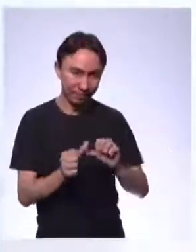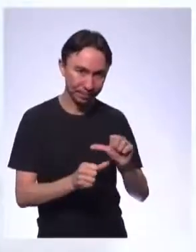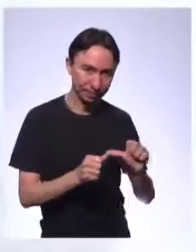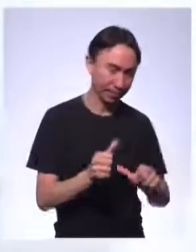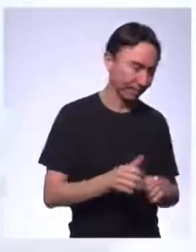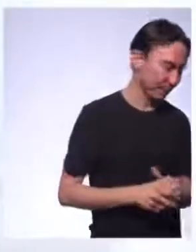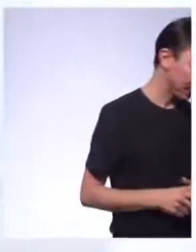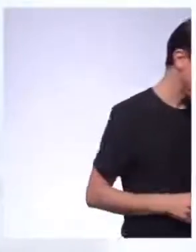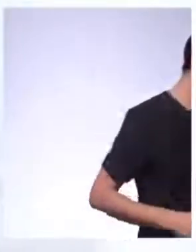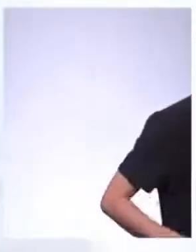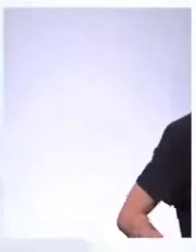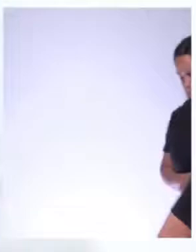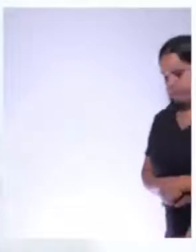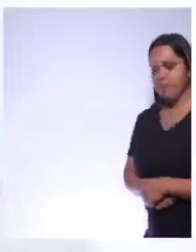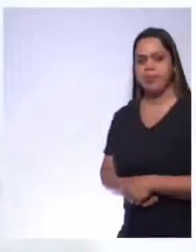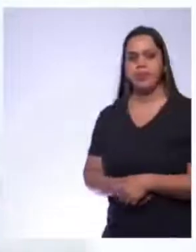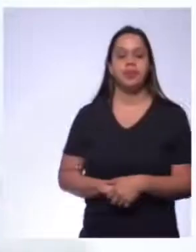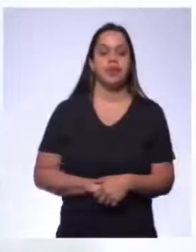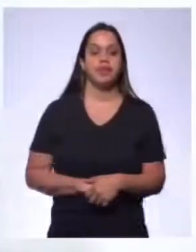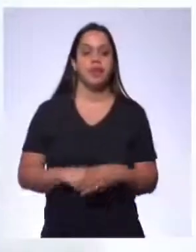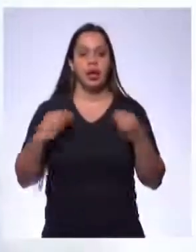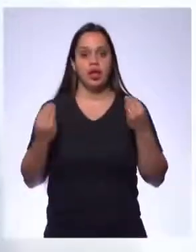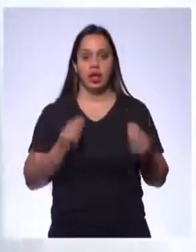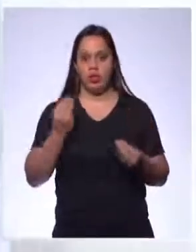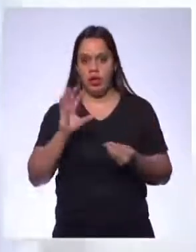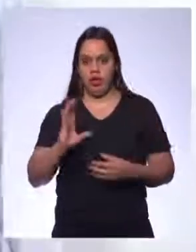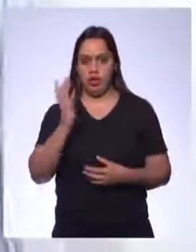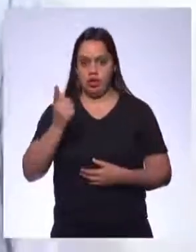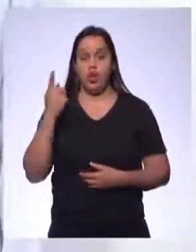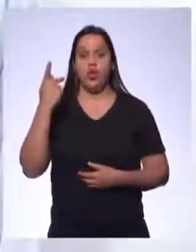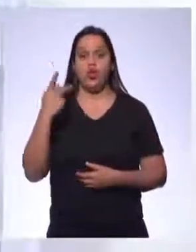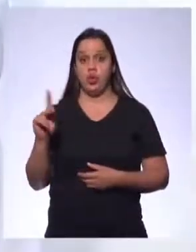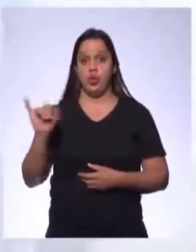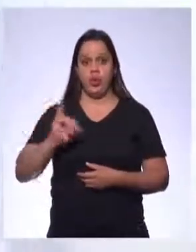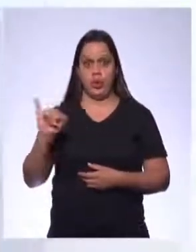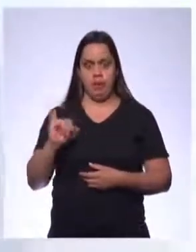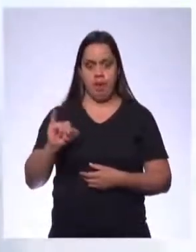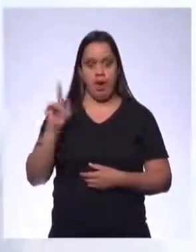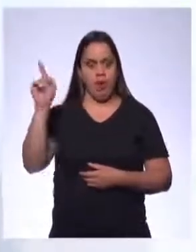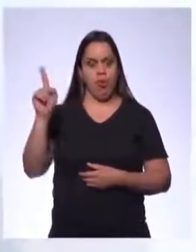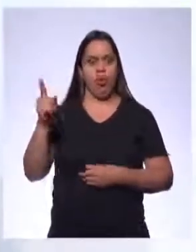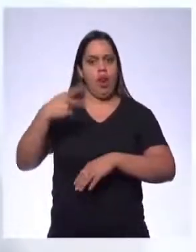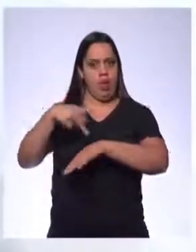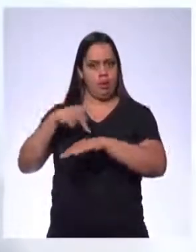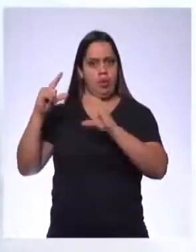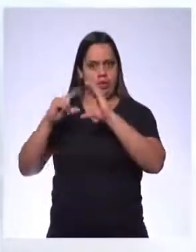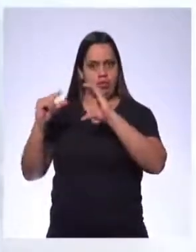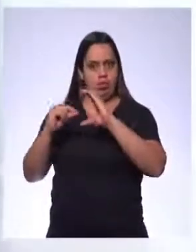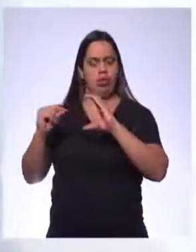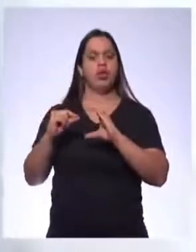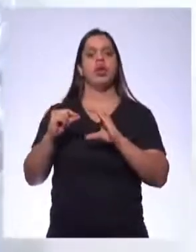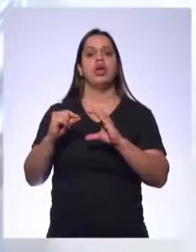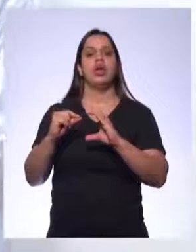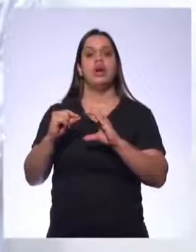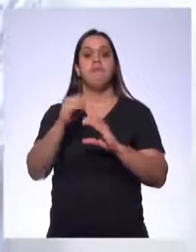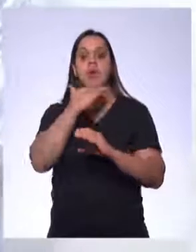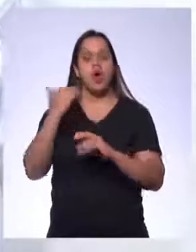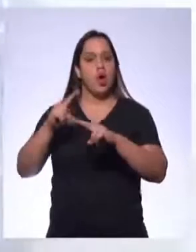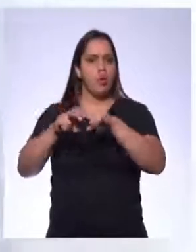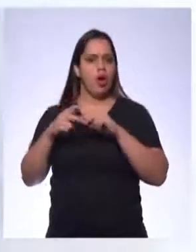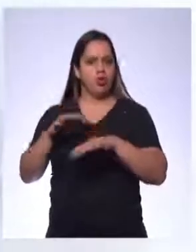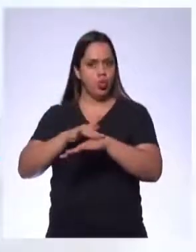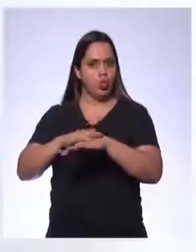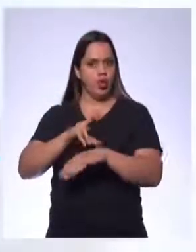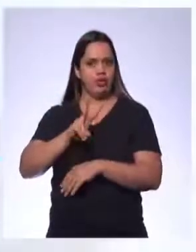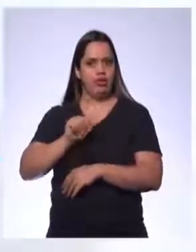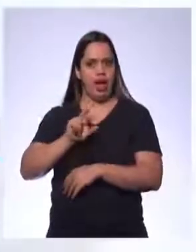na Turquia e ela, se eu não me engano, o irmão dela morreu de varíola. E outras pessoas contraíram varíola na família dela. E ela tinha muito